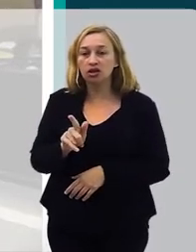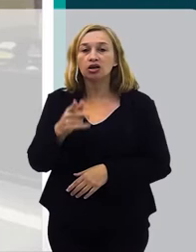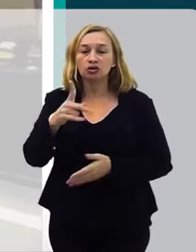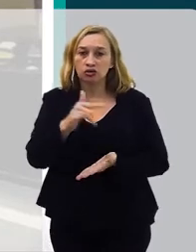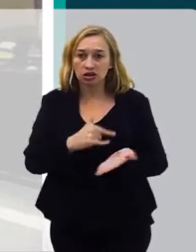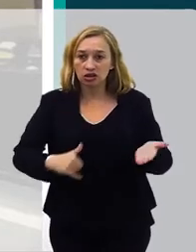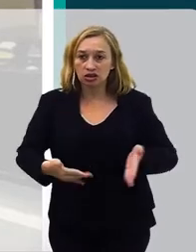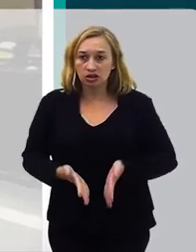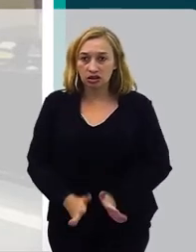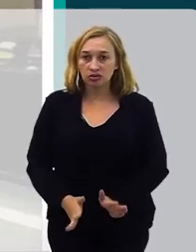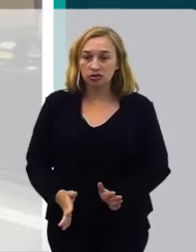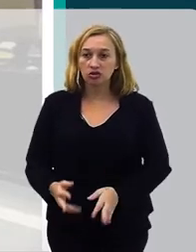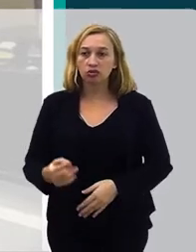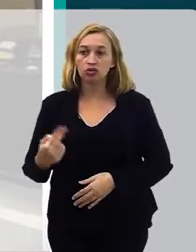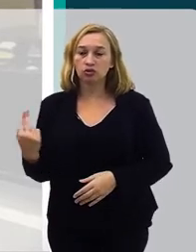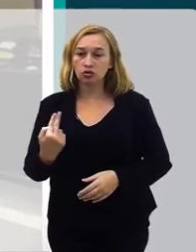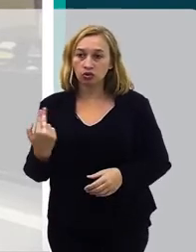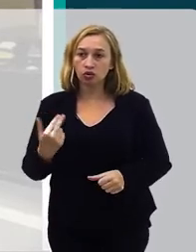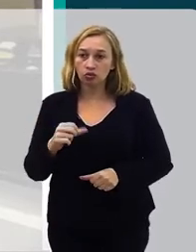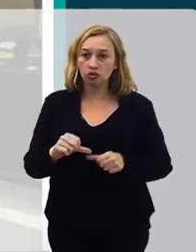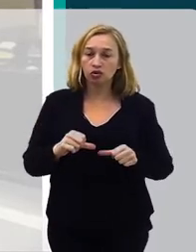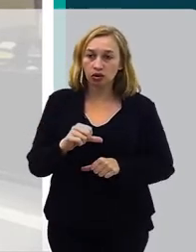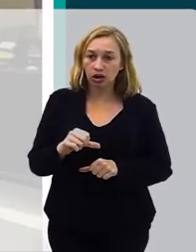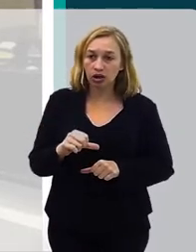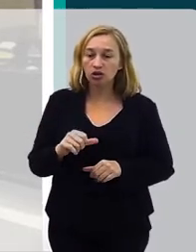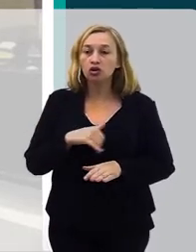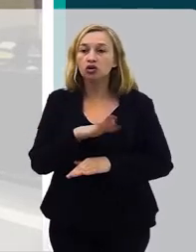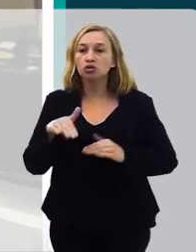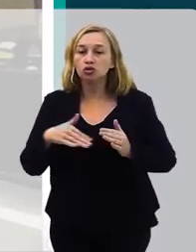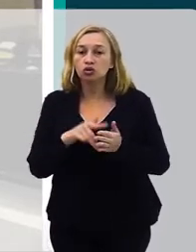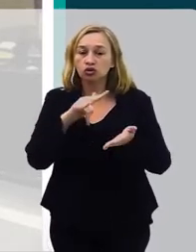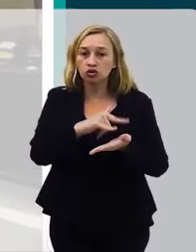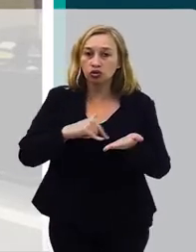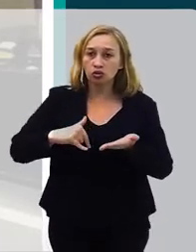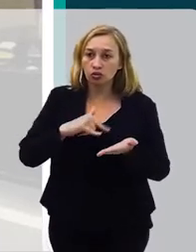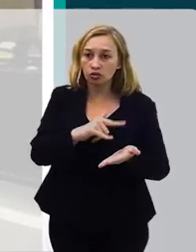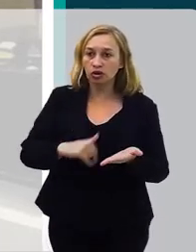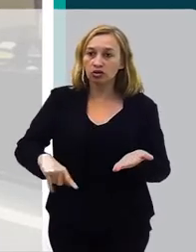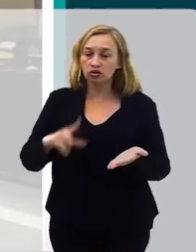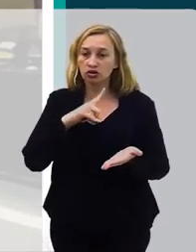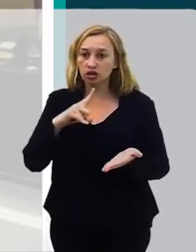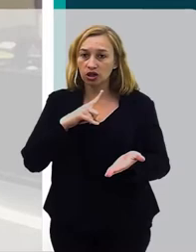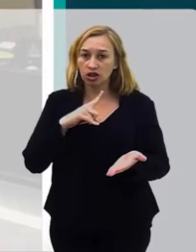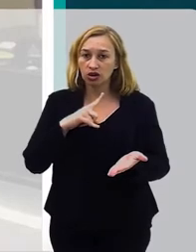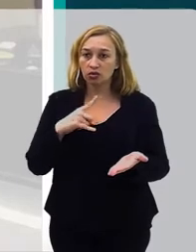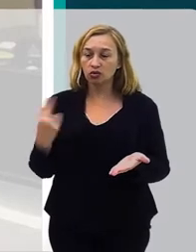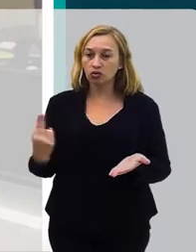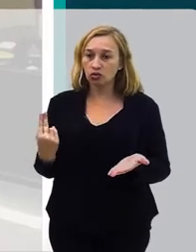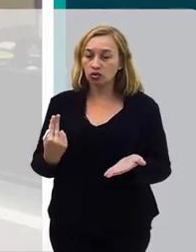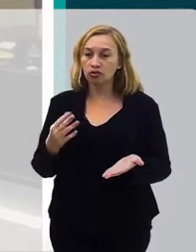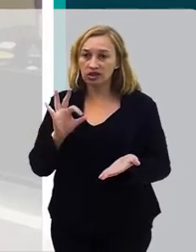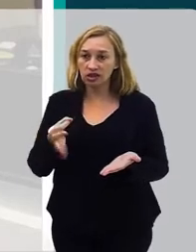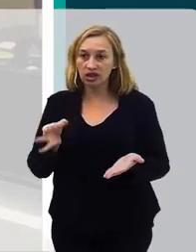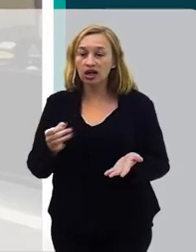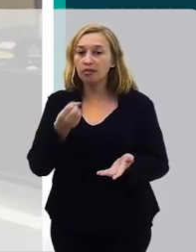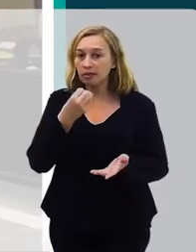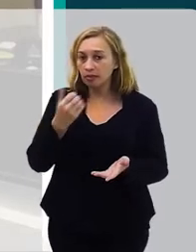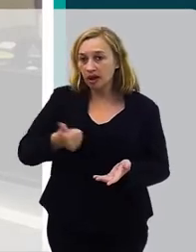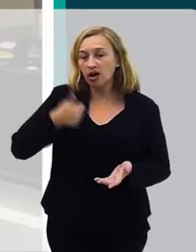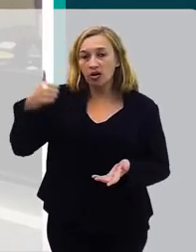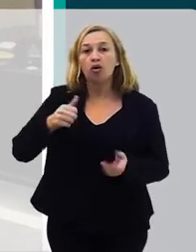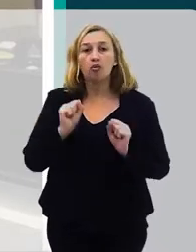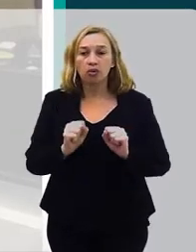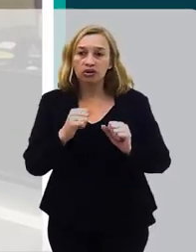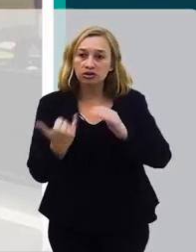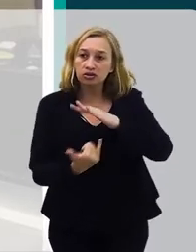sua certidão para você reverter todos os seus documentos, é muito melhor, porque você pode ir em